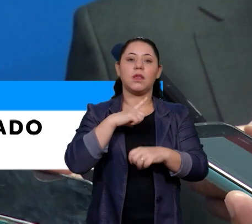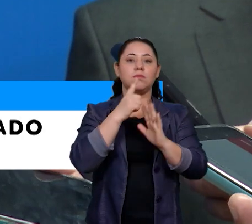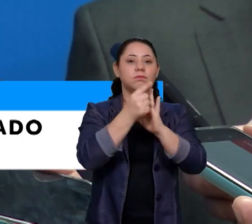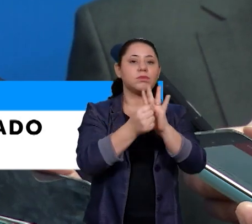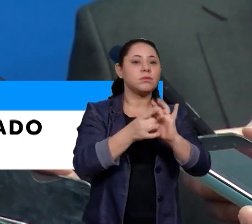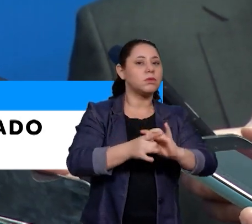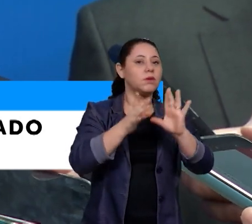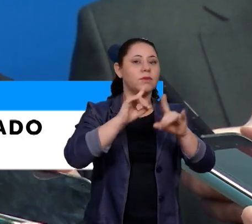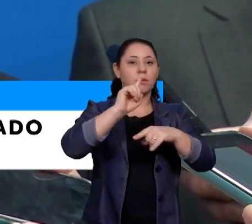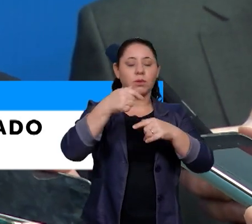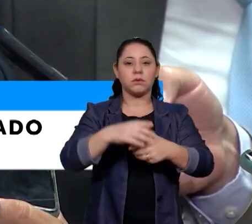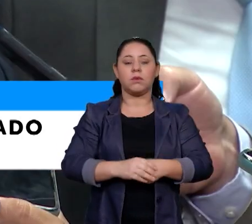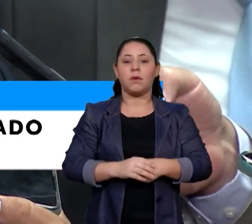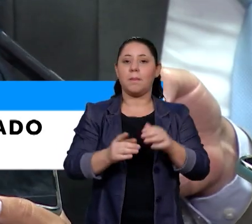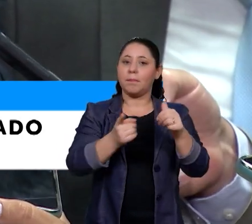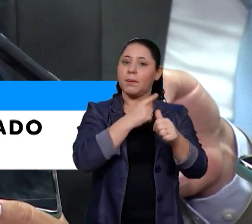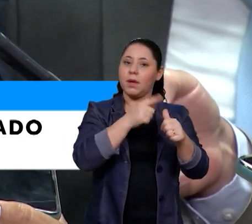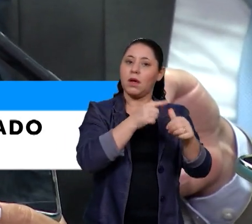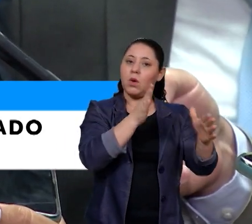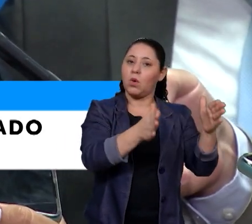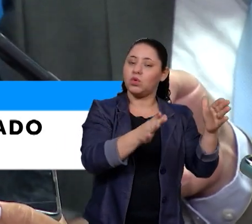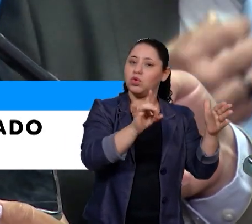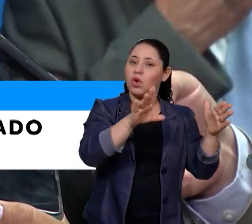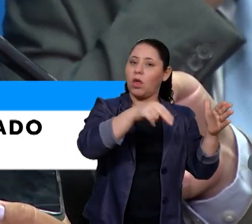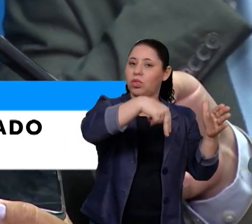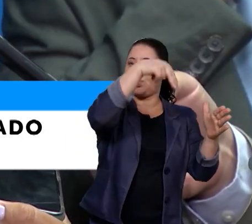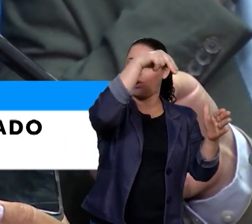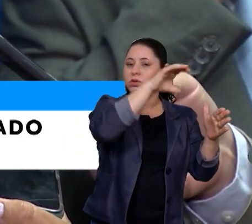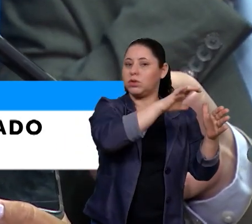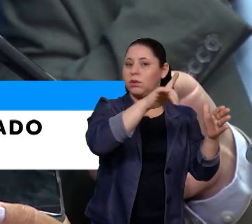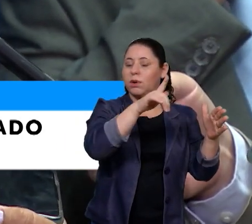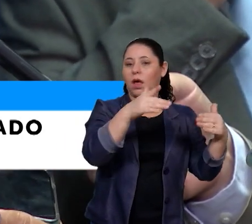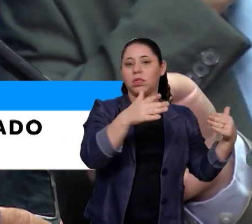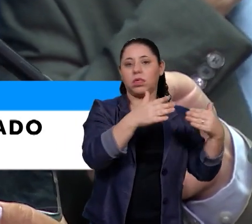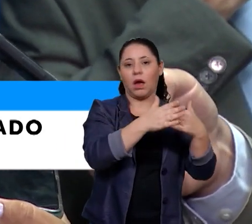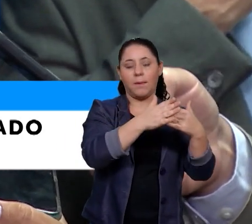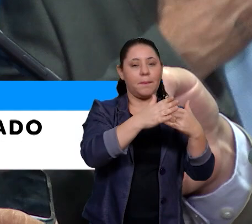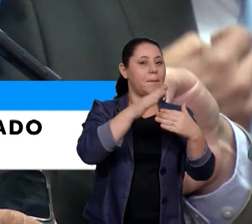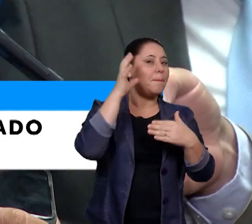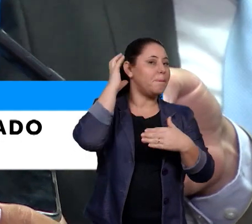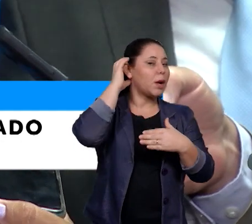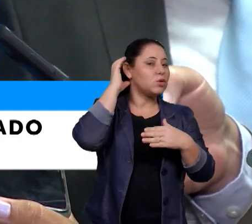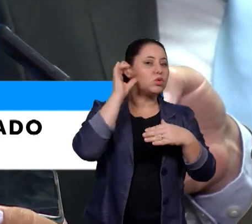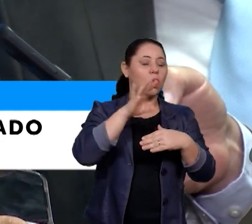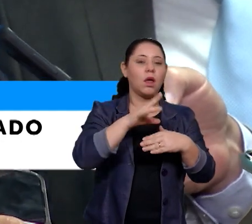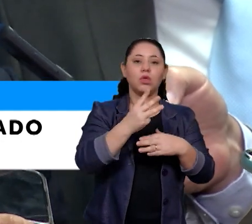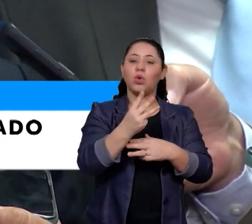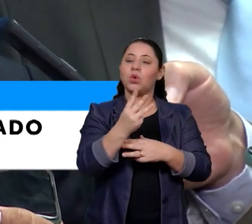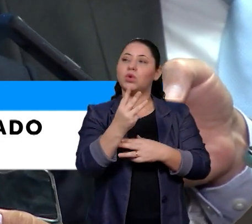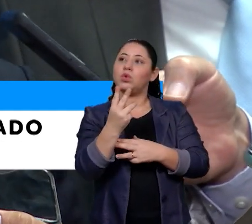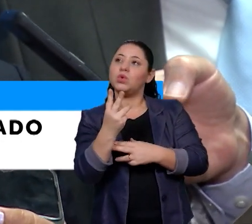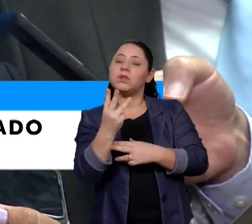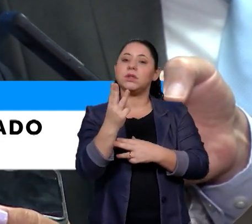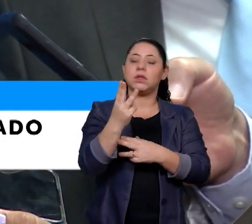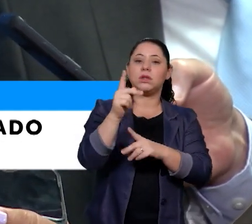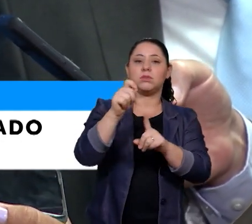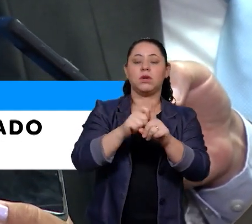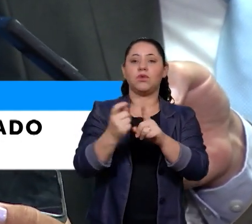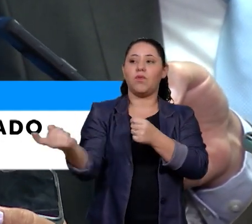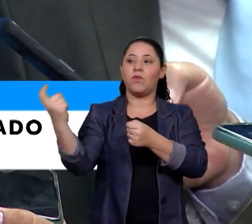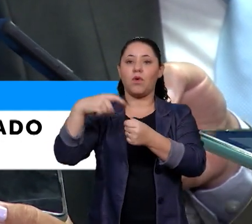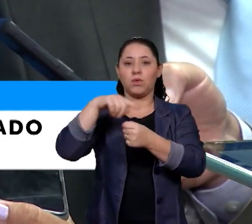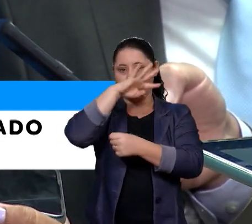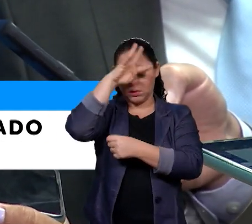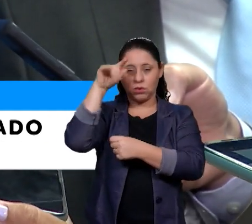para aí sim termos um novo leilão. Dessa vez, a primeira etapa é só a parte norte, de Campo Grande até a divisa com o Mato Grosso. Daqui uns 2 ou 3 meses